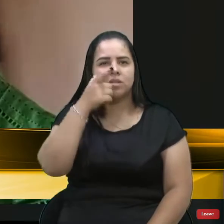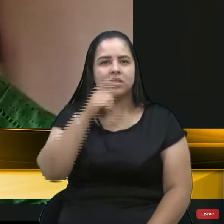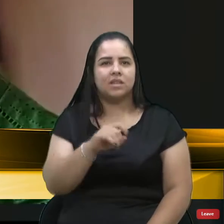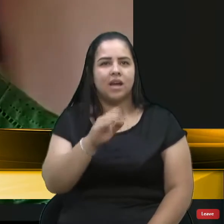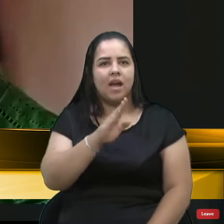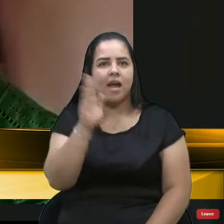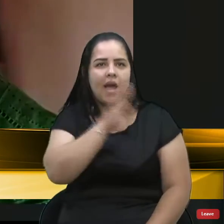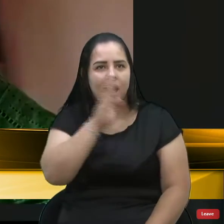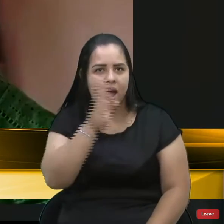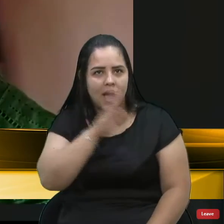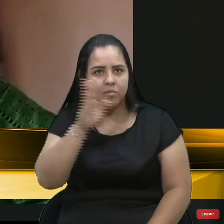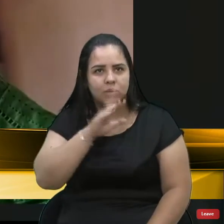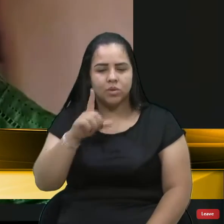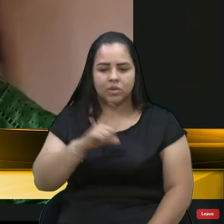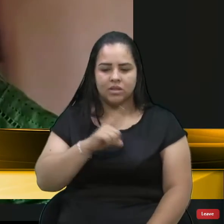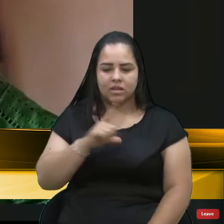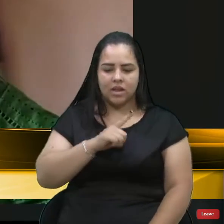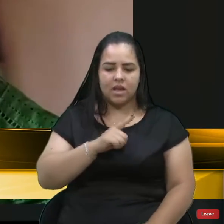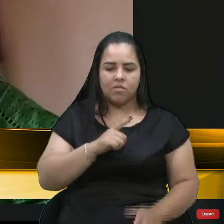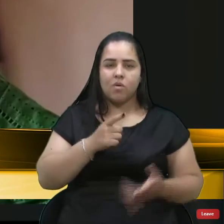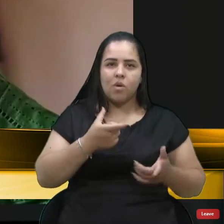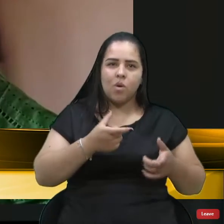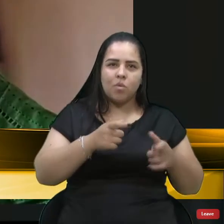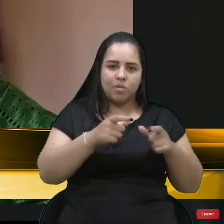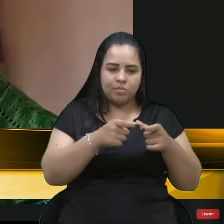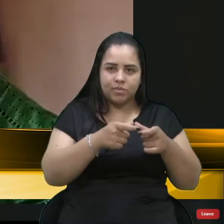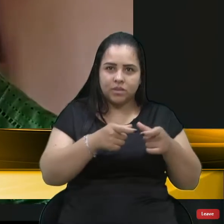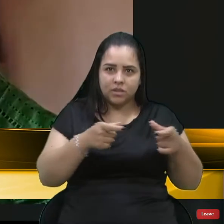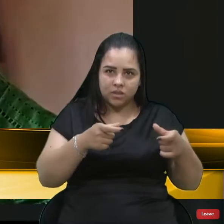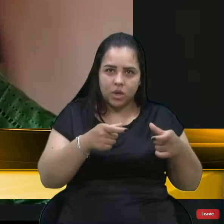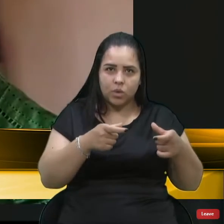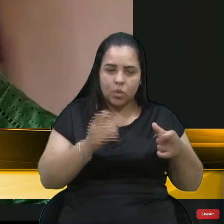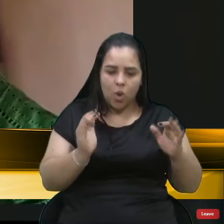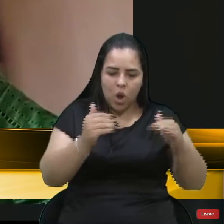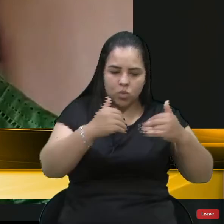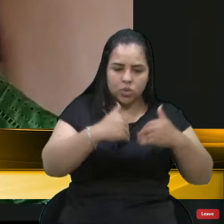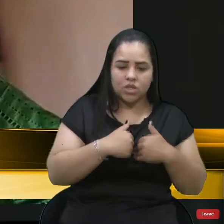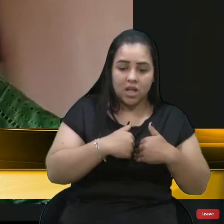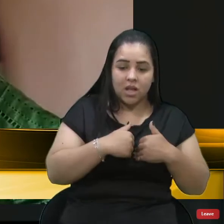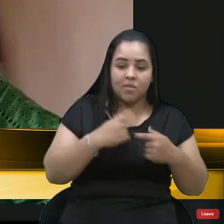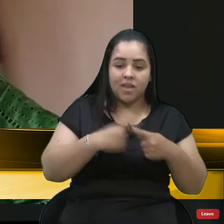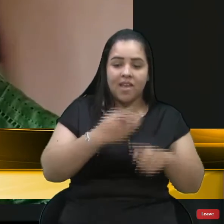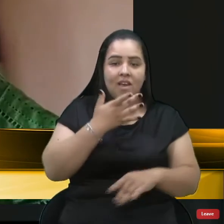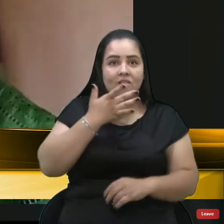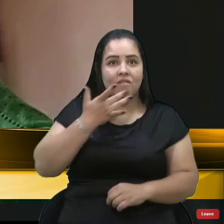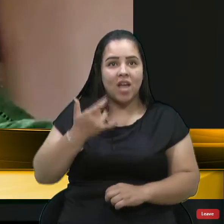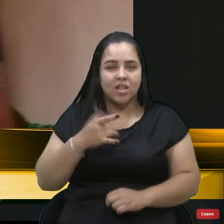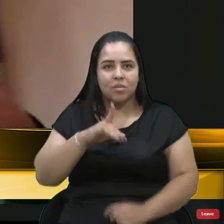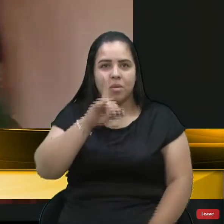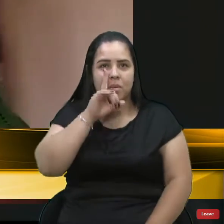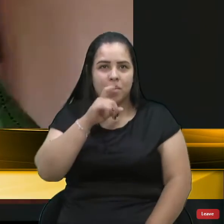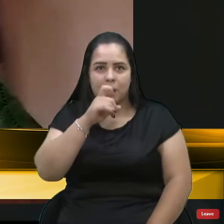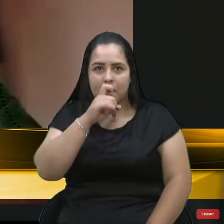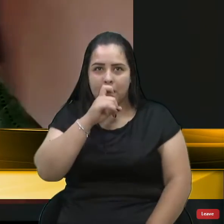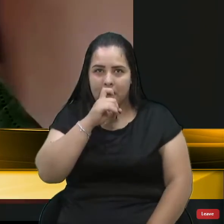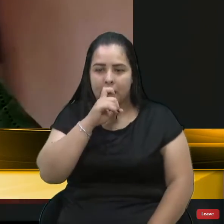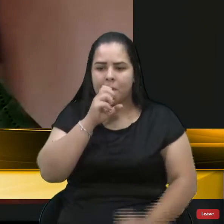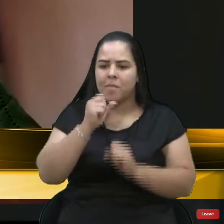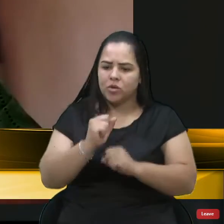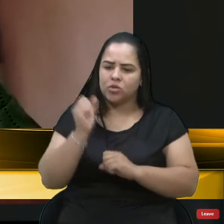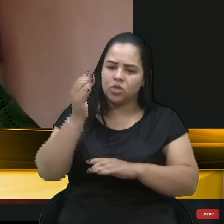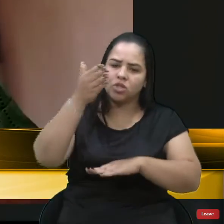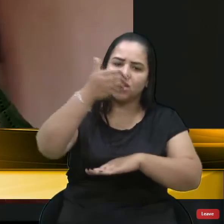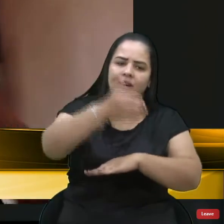da indicação da carteirinha do autista, uma vez que isso facilita para os pais que eles possam chegar a um